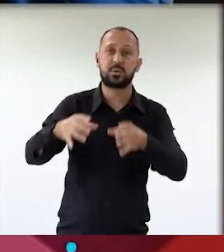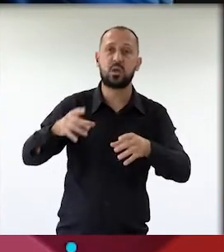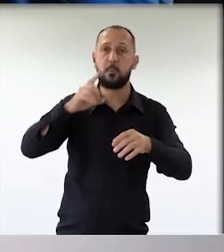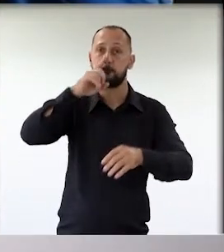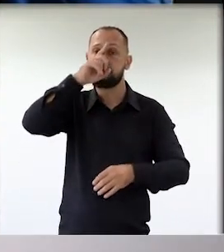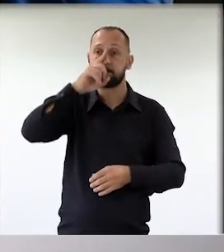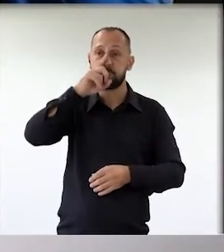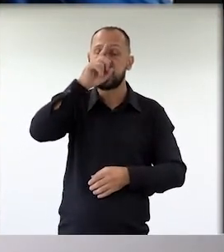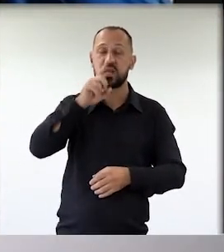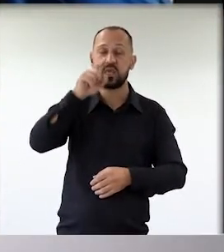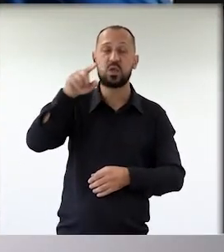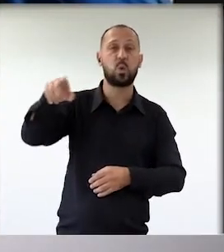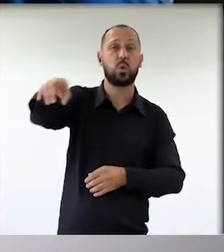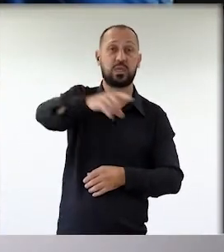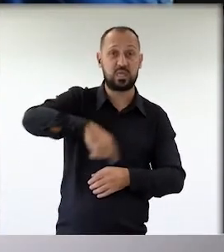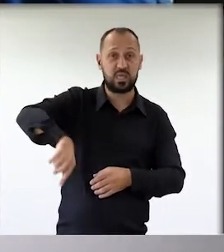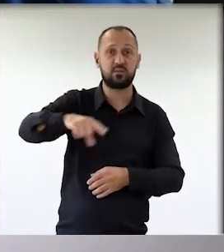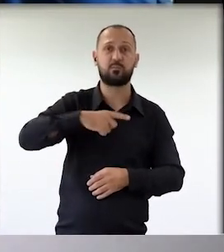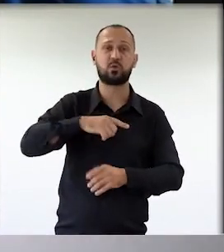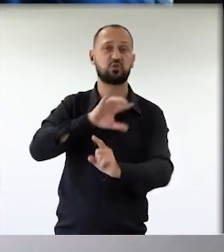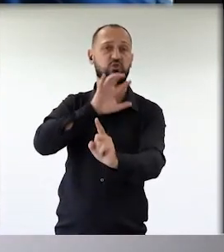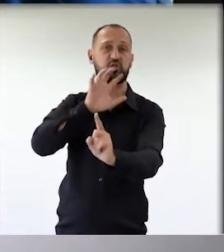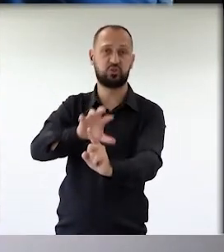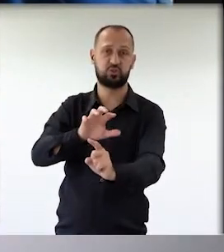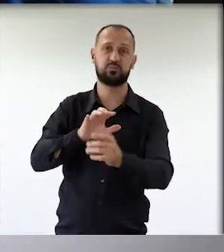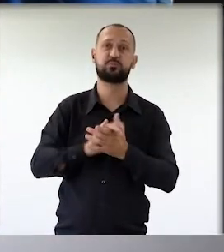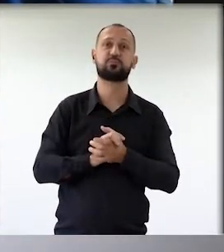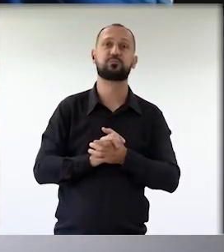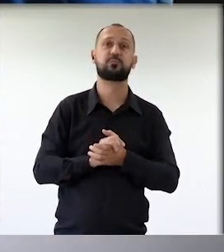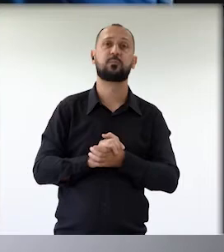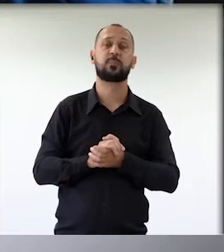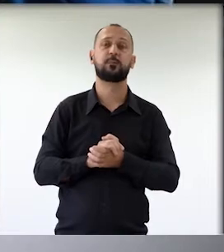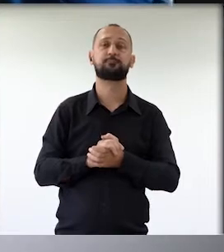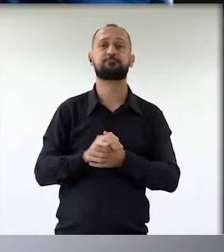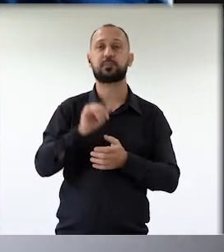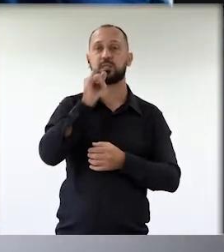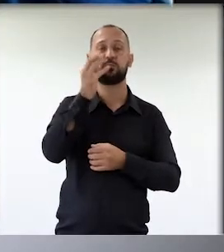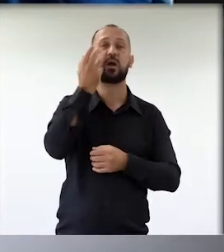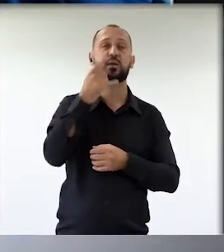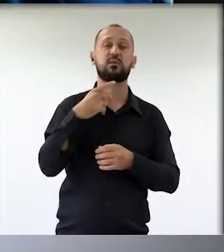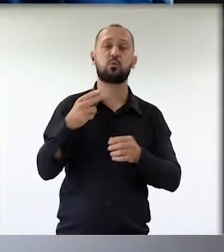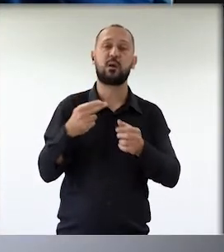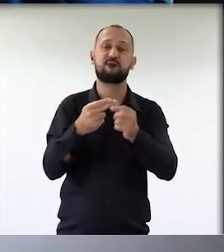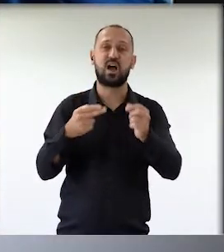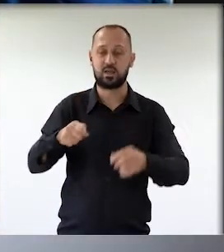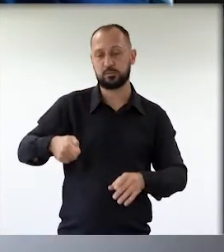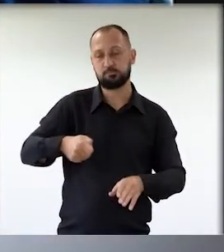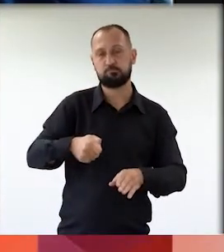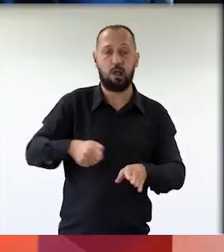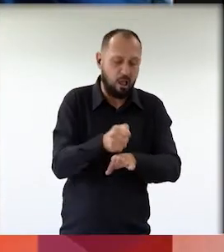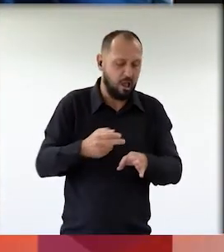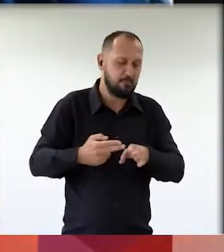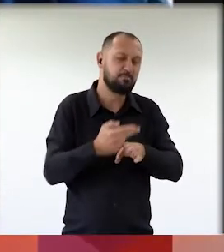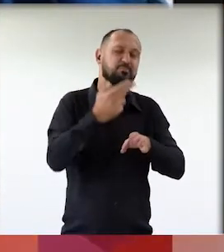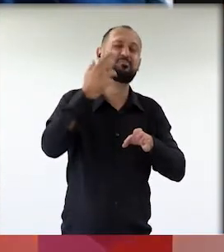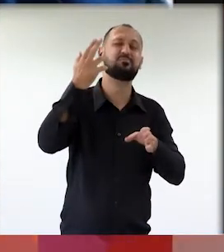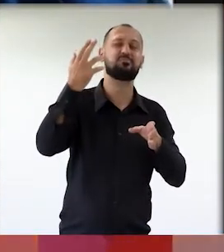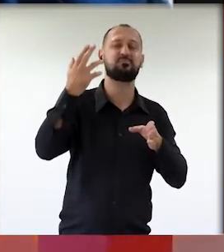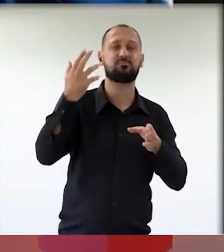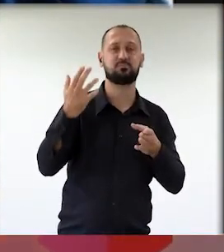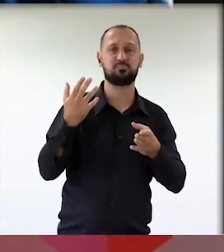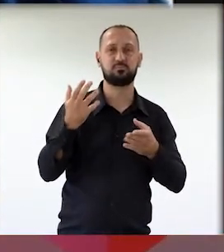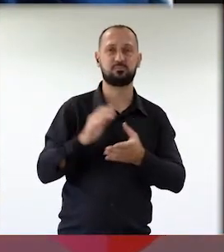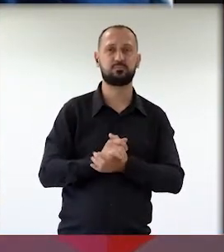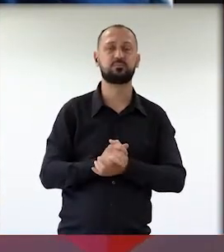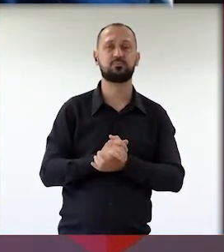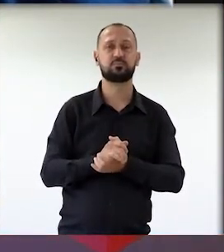os danos, os riscos que essas crianças possam sofrer. Uma criança que pode, por exemplo, se cortar com uma faca,